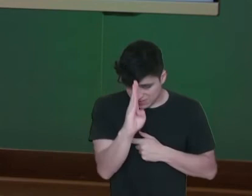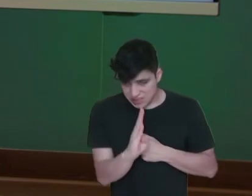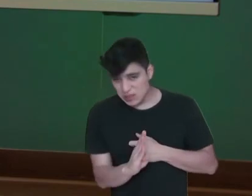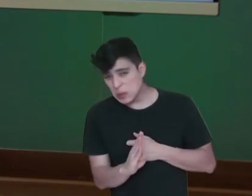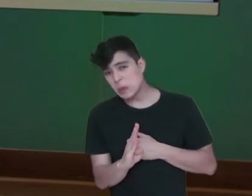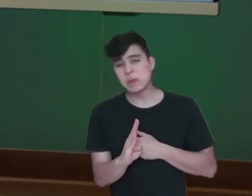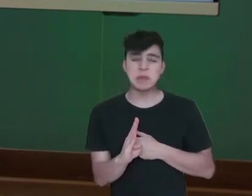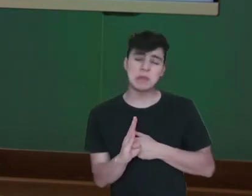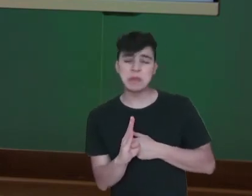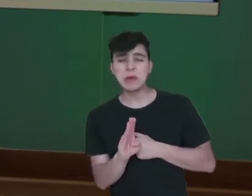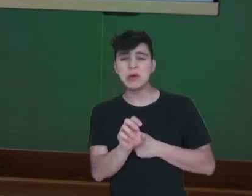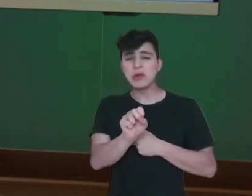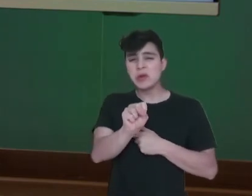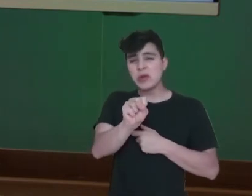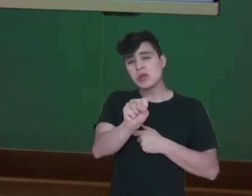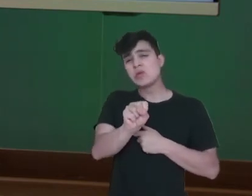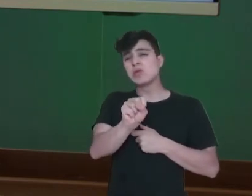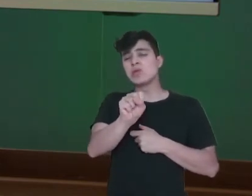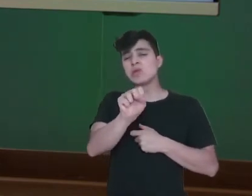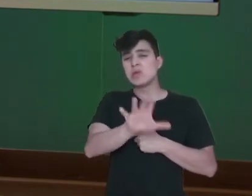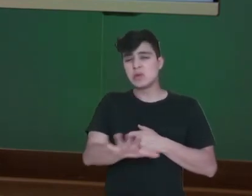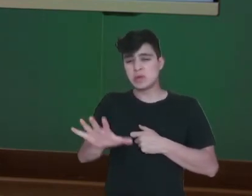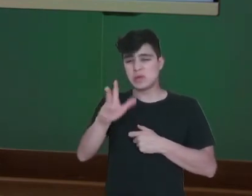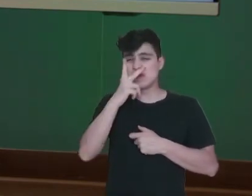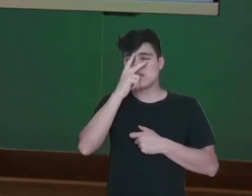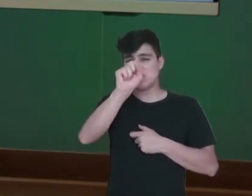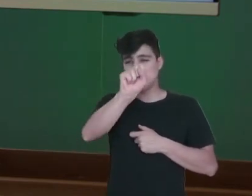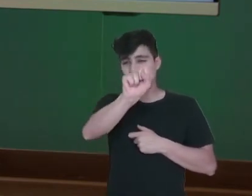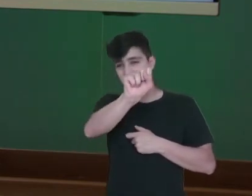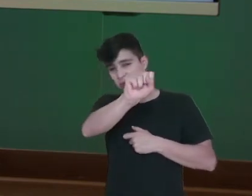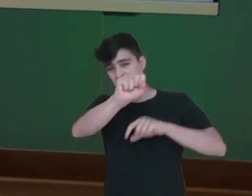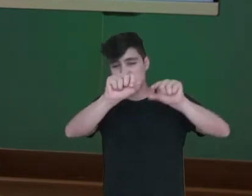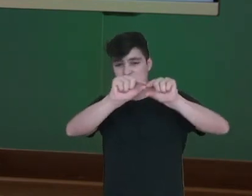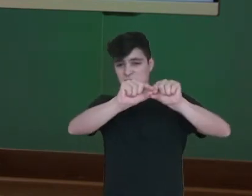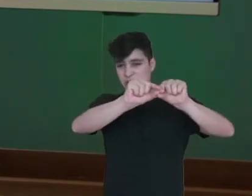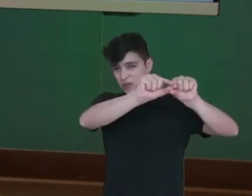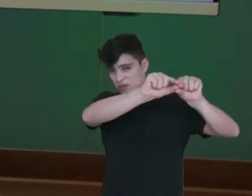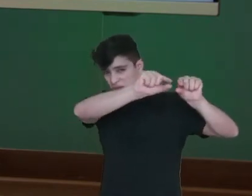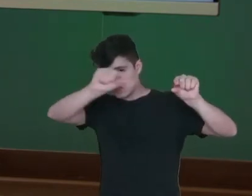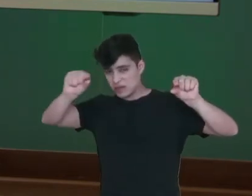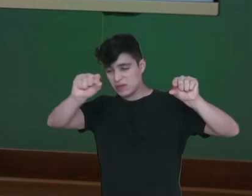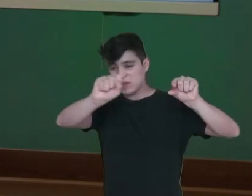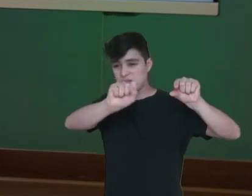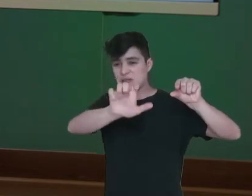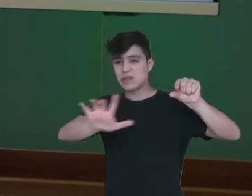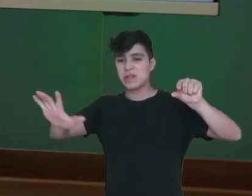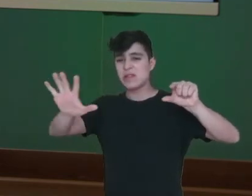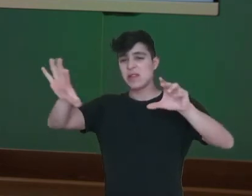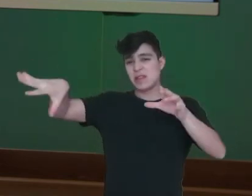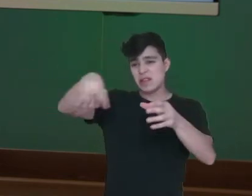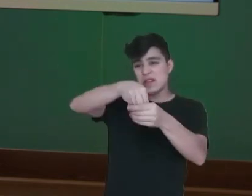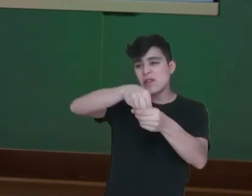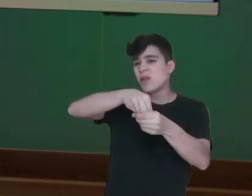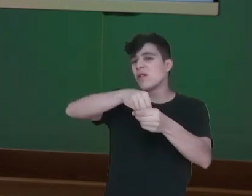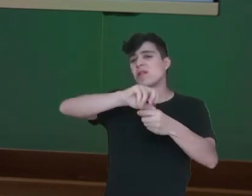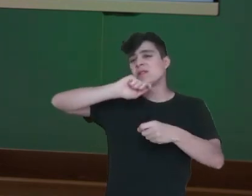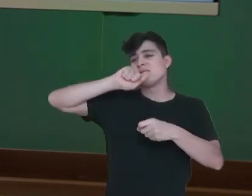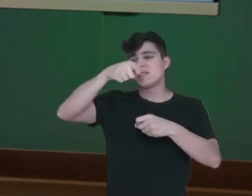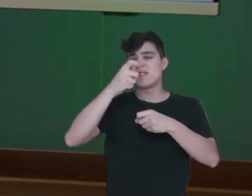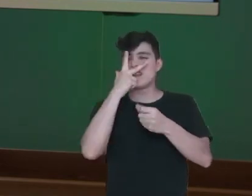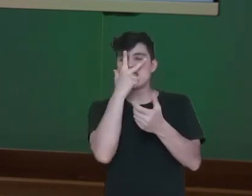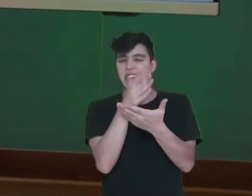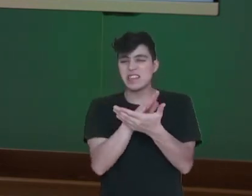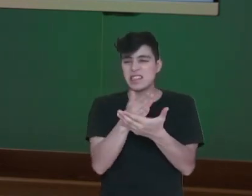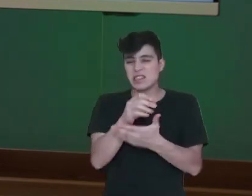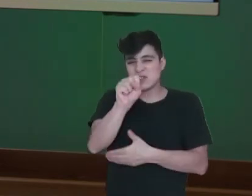ali ao sul do Trópico de Capricórnio. Nessa área, a gente já disse que faz parte da zona temperada